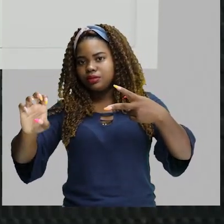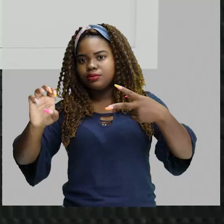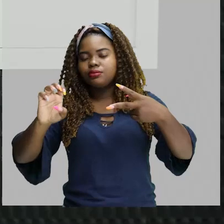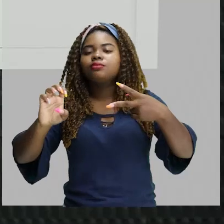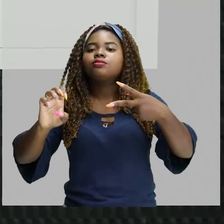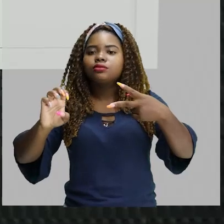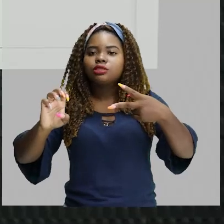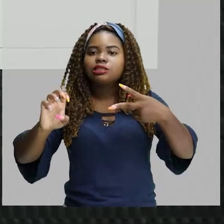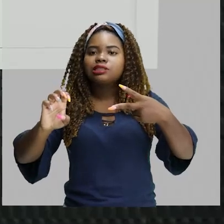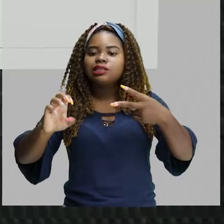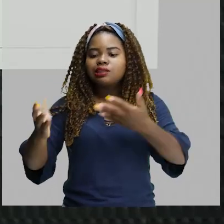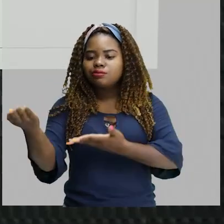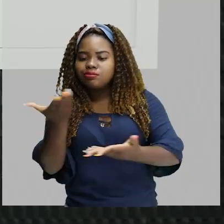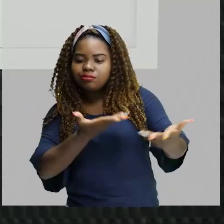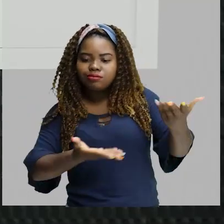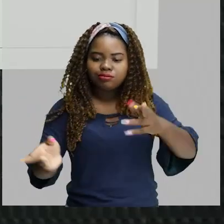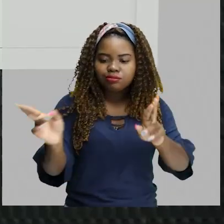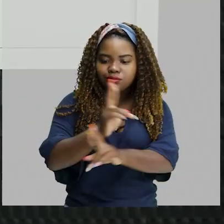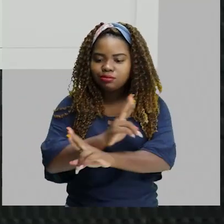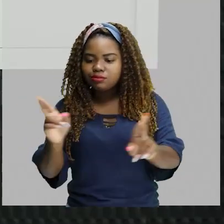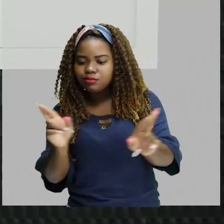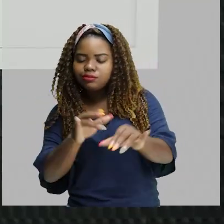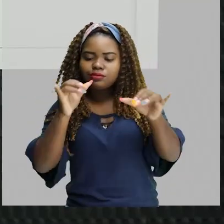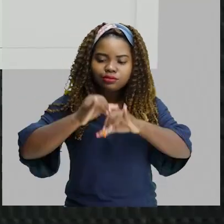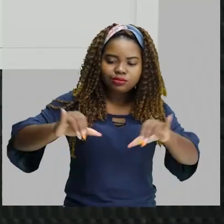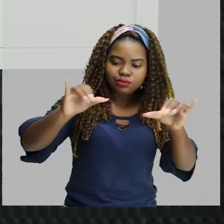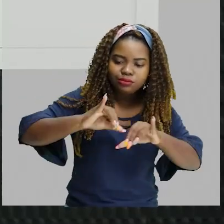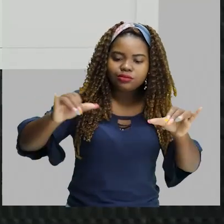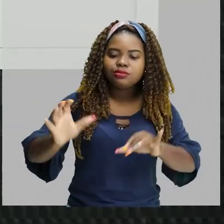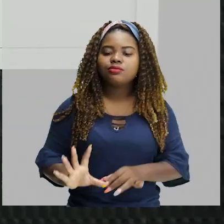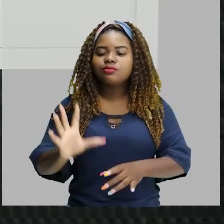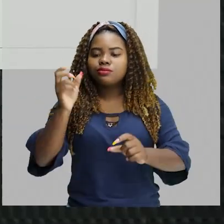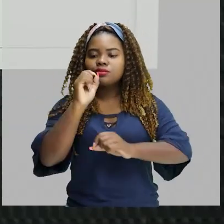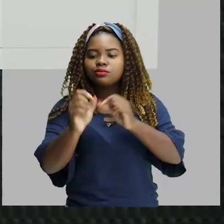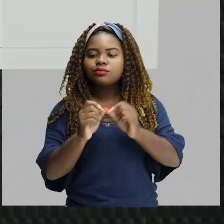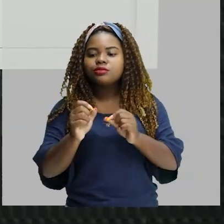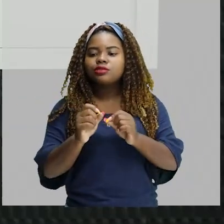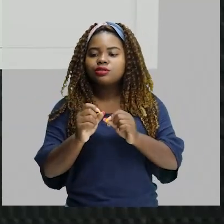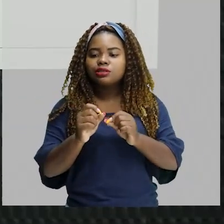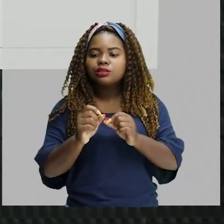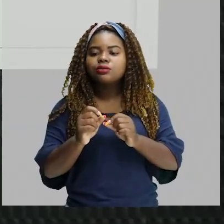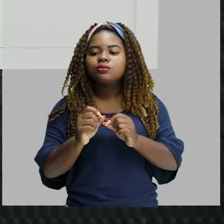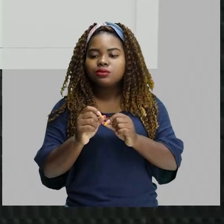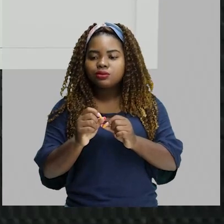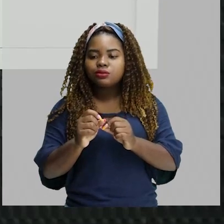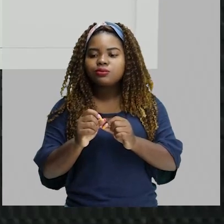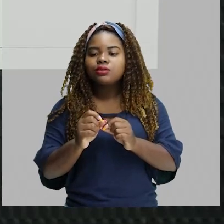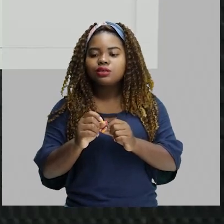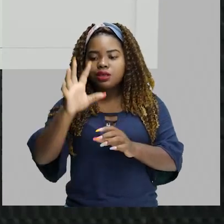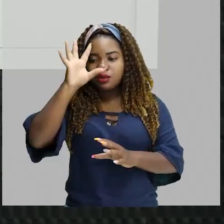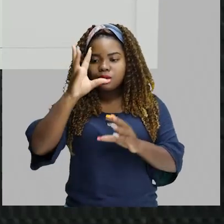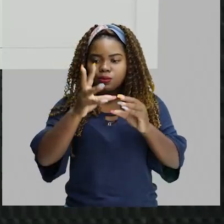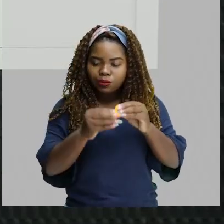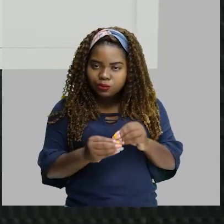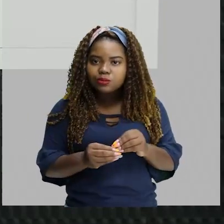trocarem informações, gerando esta famosa conclusão ou a